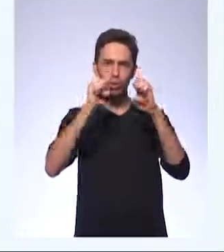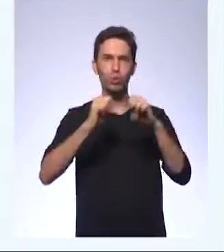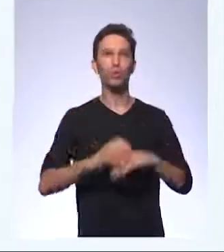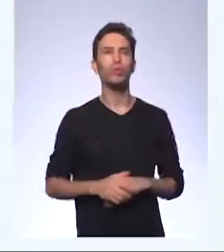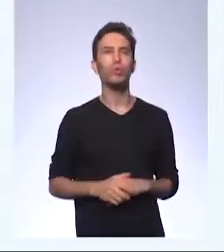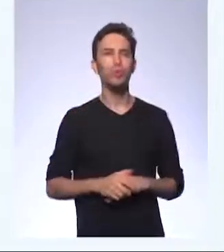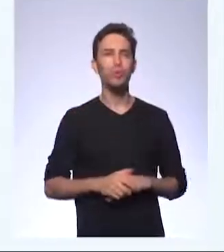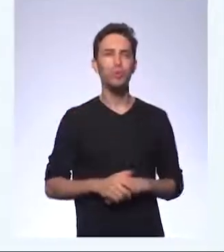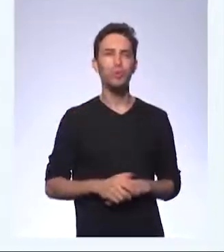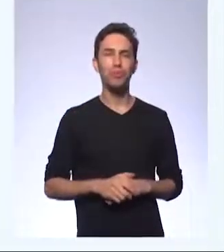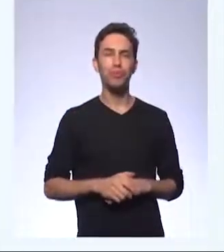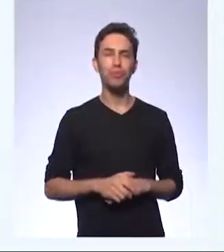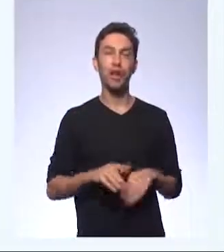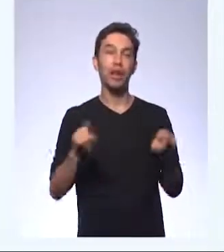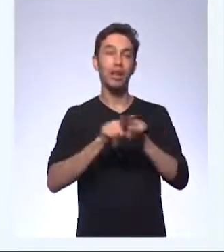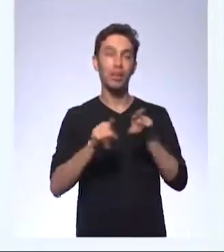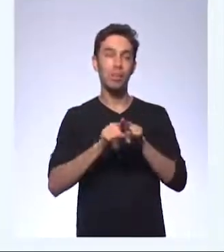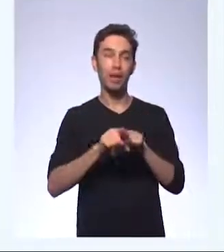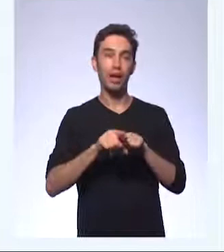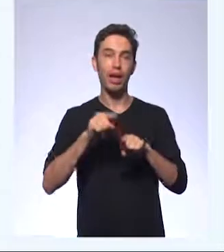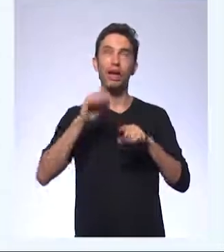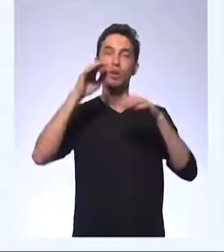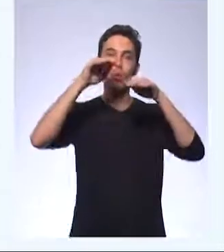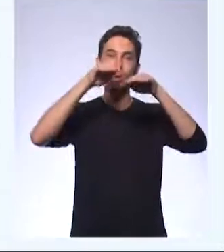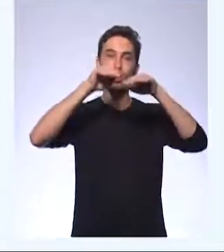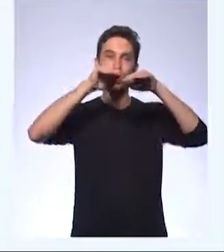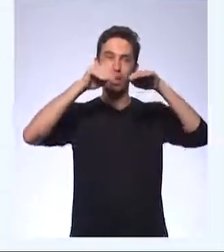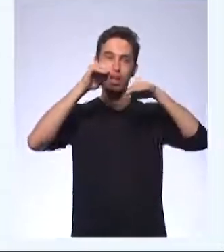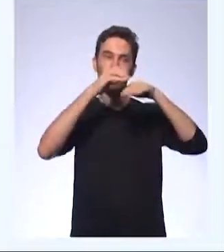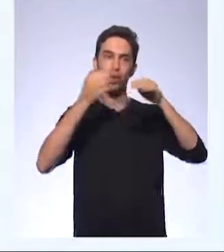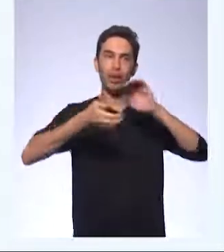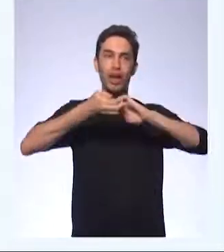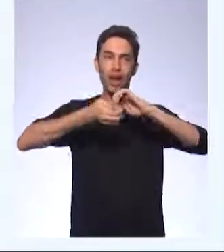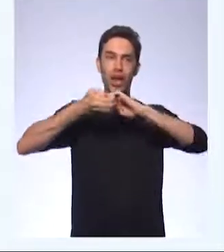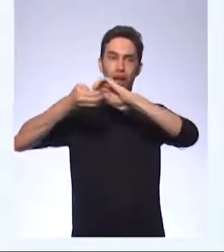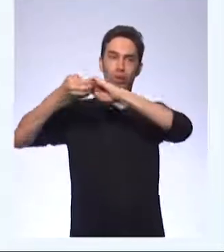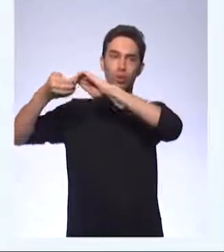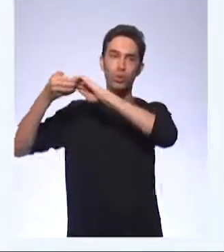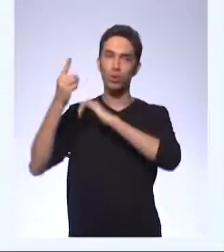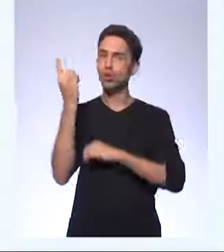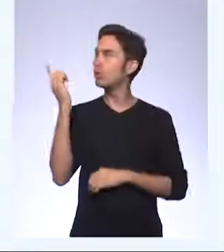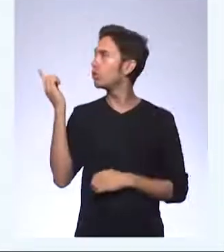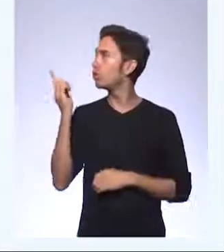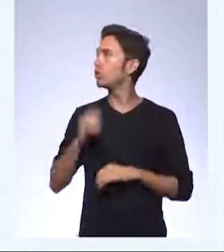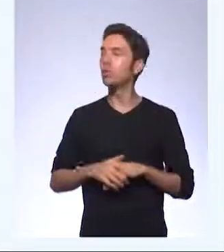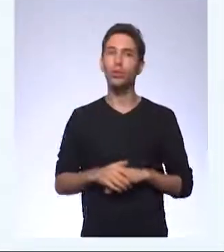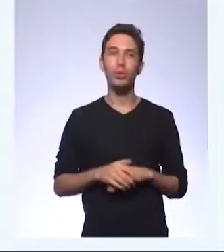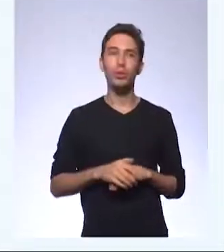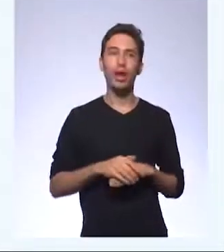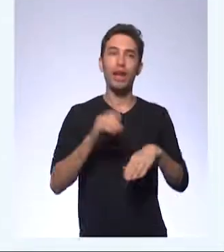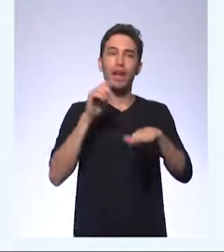Ah, eu fiz também o telhado aqui. Eu fiz com...